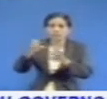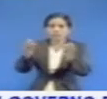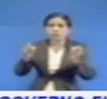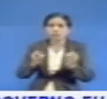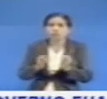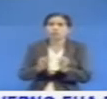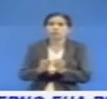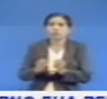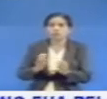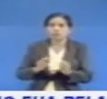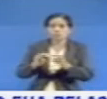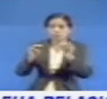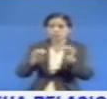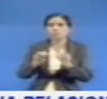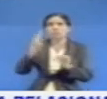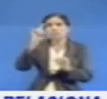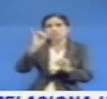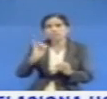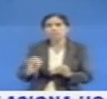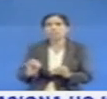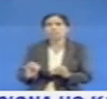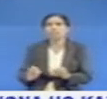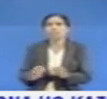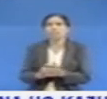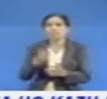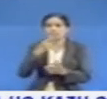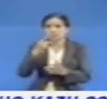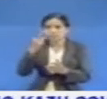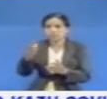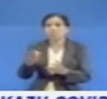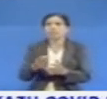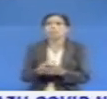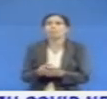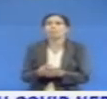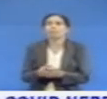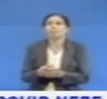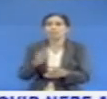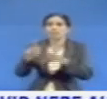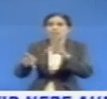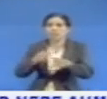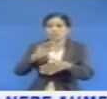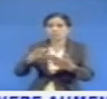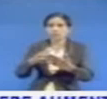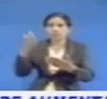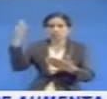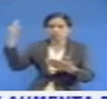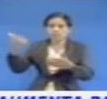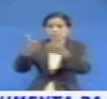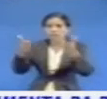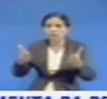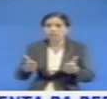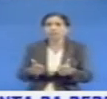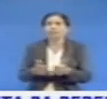Dili, Matos da Costa, sexta-feira semana ne, ba RTTL Atetengkatak, Comunidade Iha Aldeia Ailok Larang, Ailele